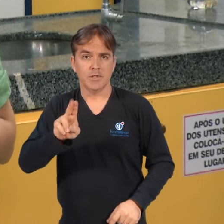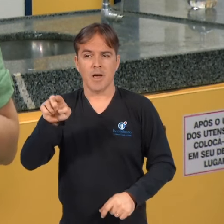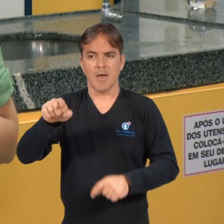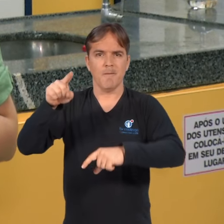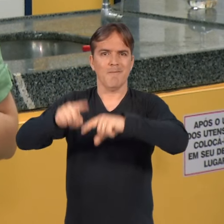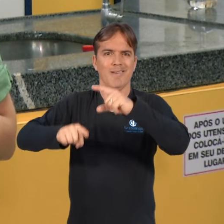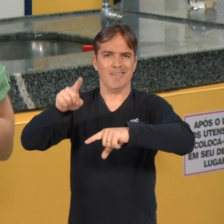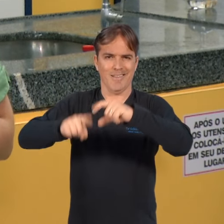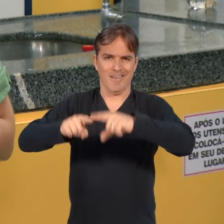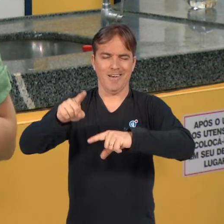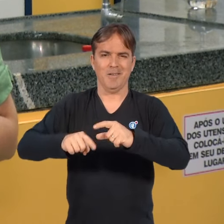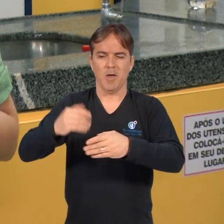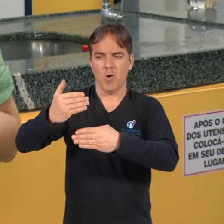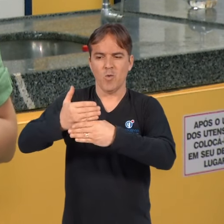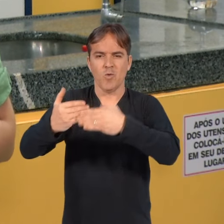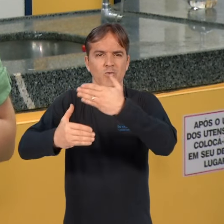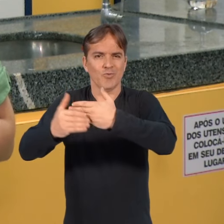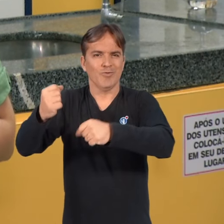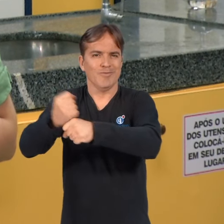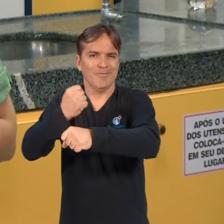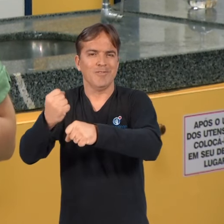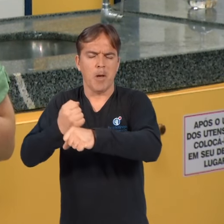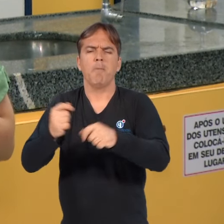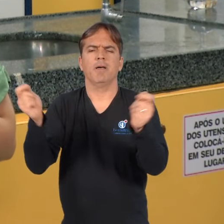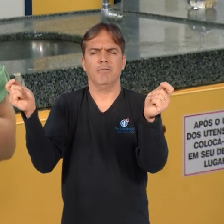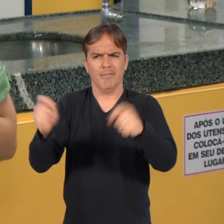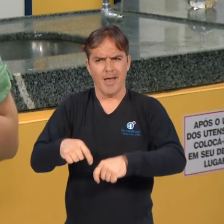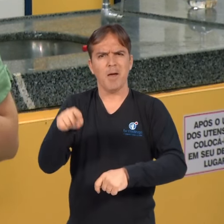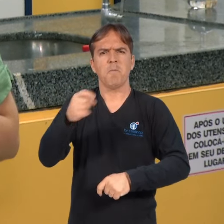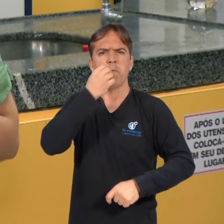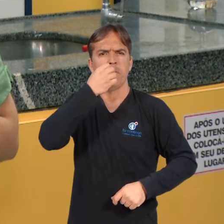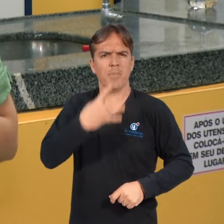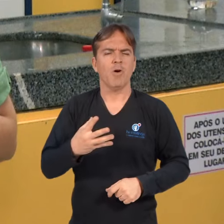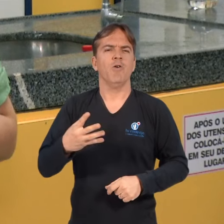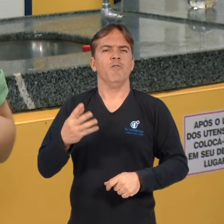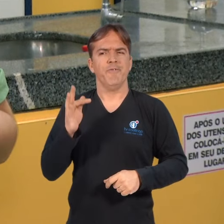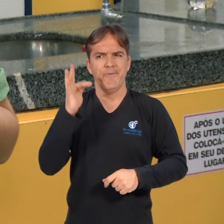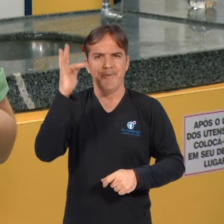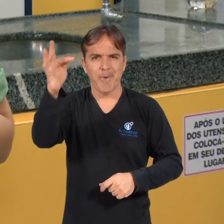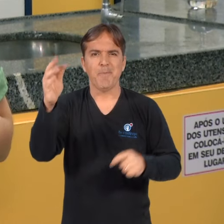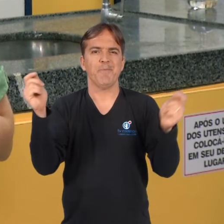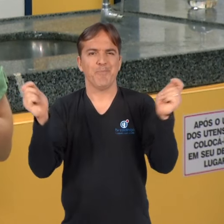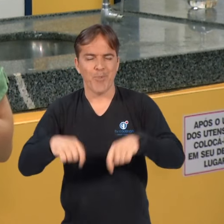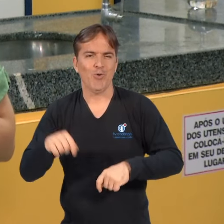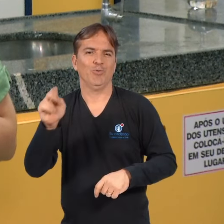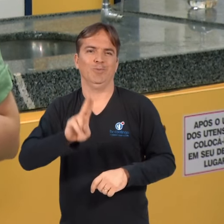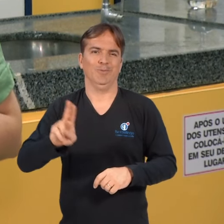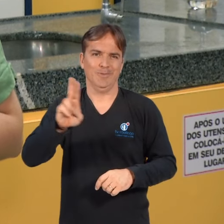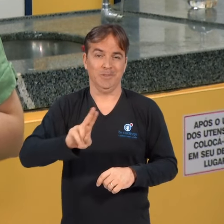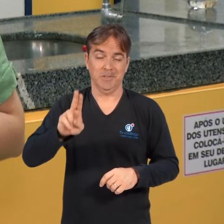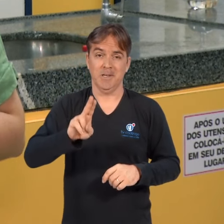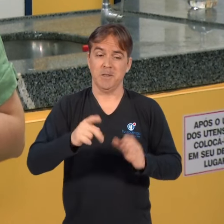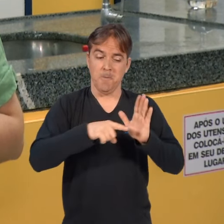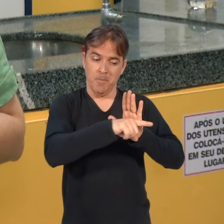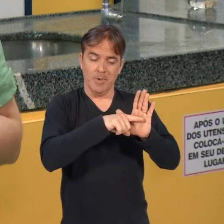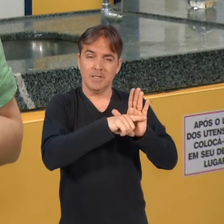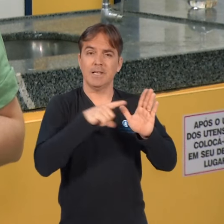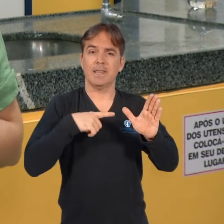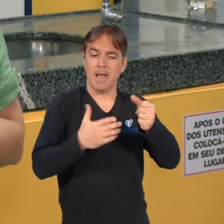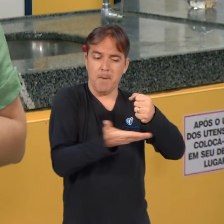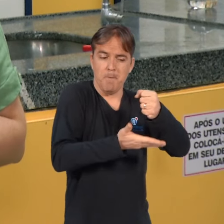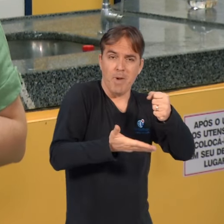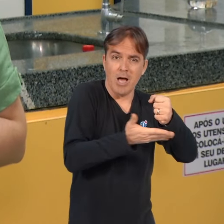esse material de construção, mas é um material promissor sim. E aí minha pesquisa ela dá um